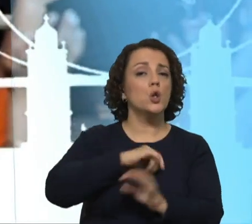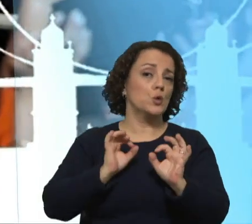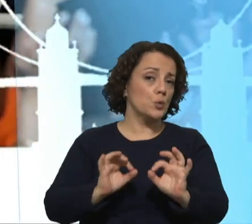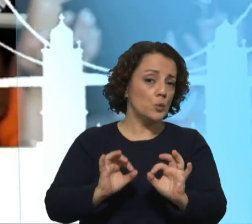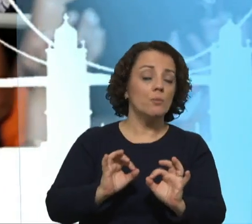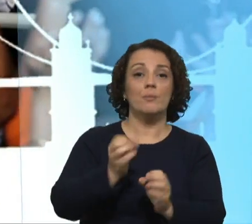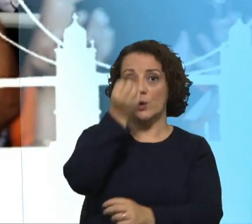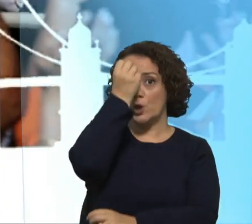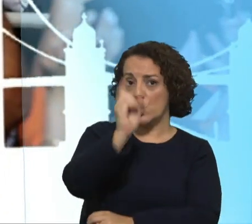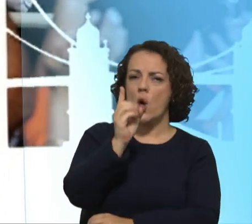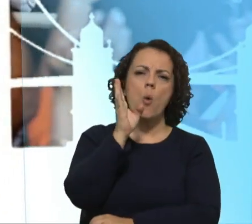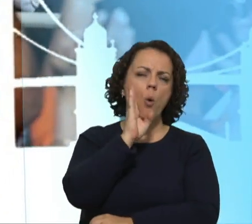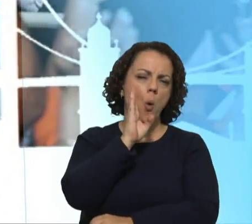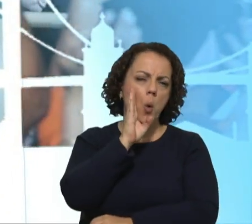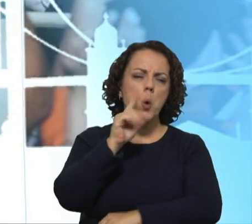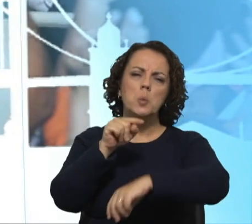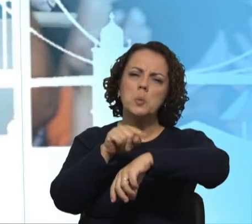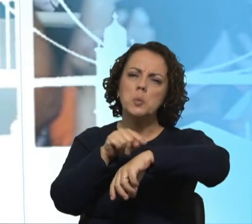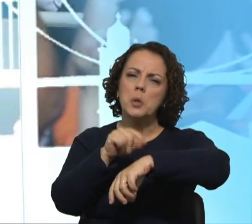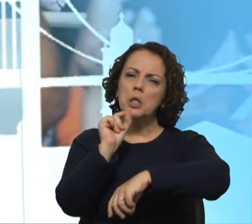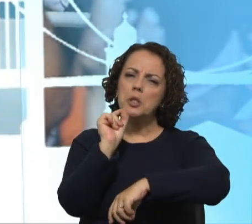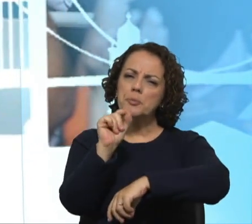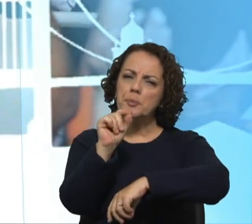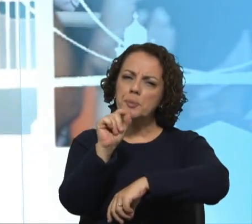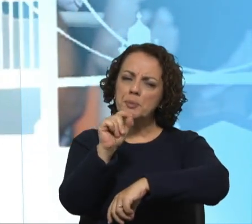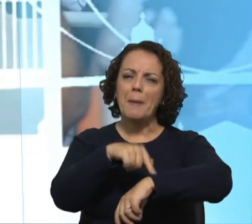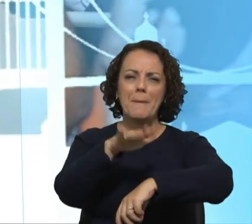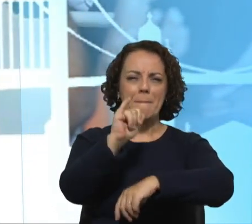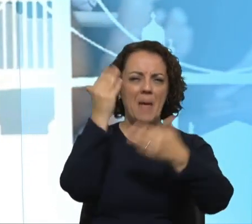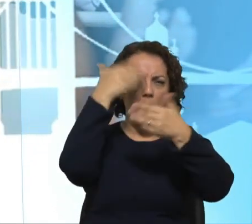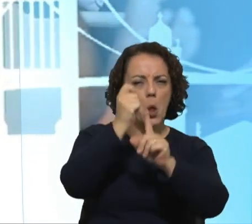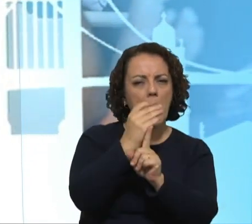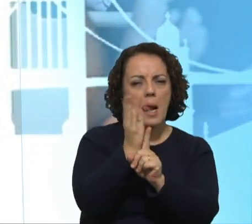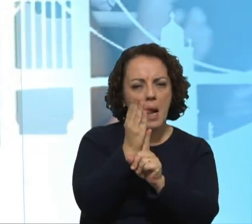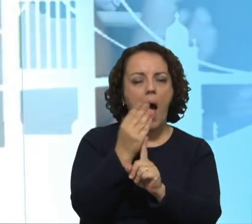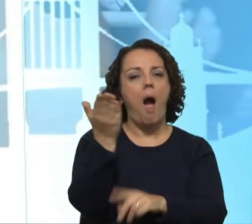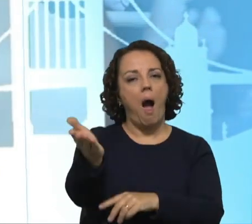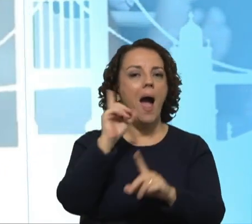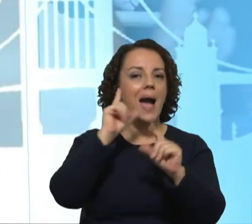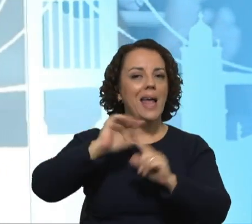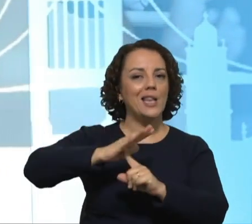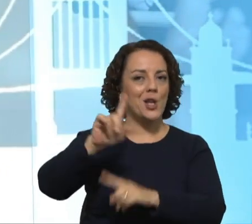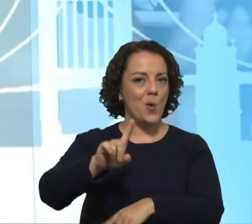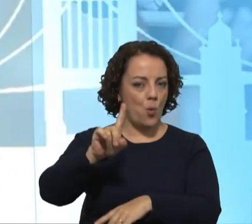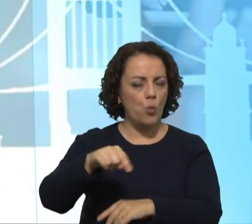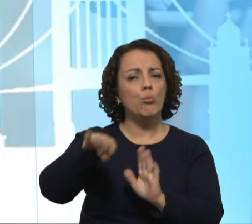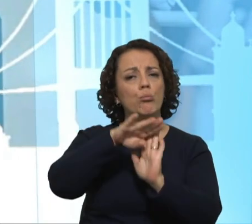que mais logo, poucos minutos após a meia-noite, pode ainda acompanhar na Antena 1 a